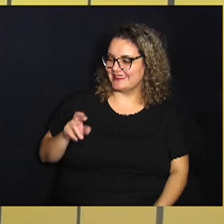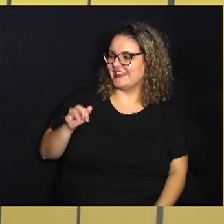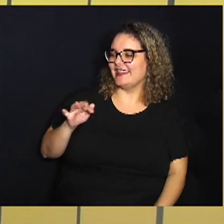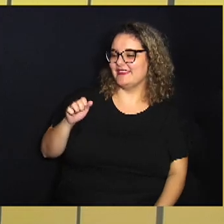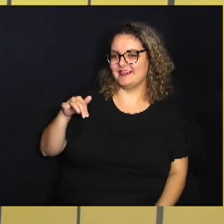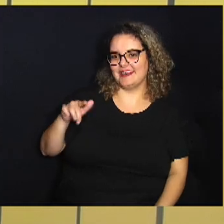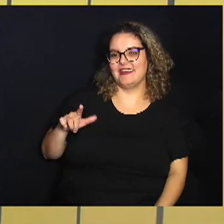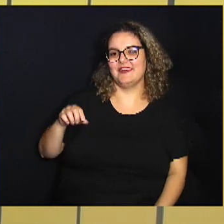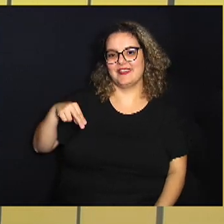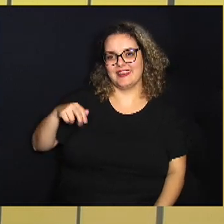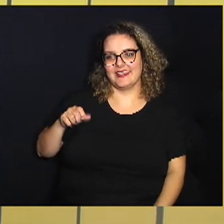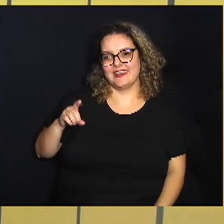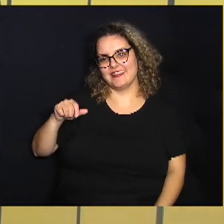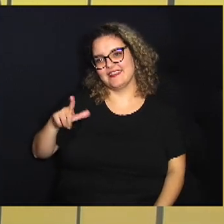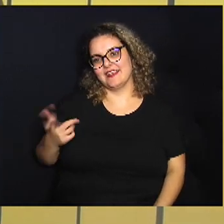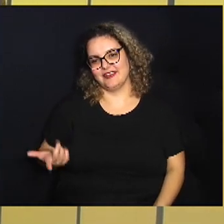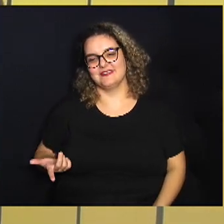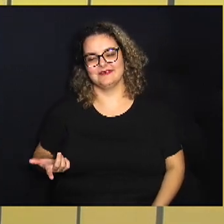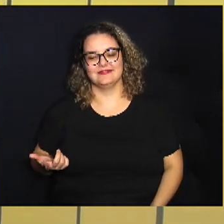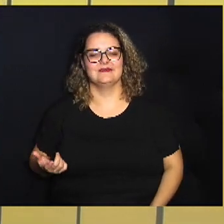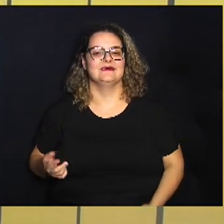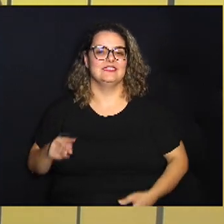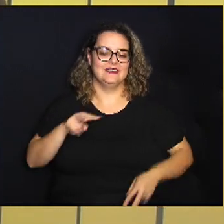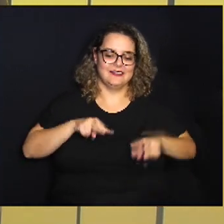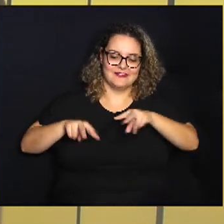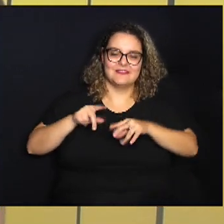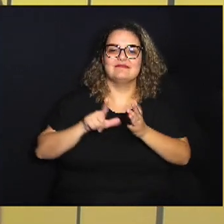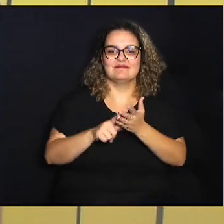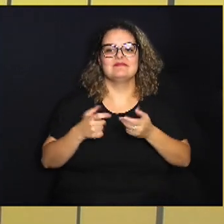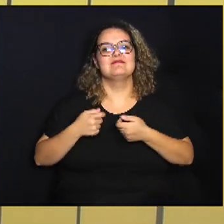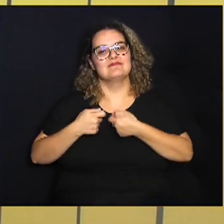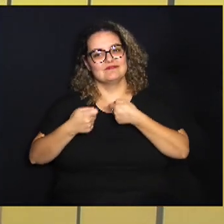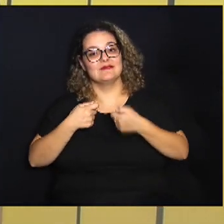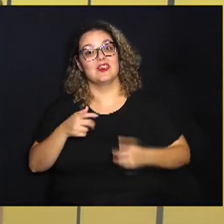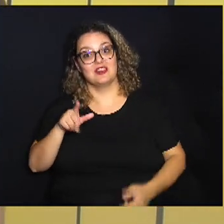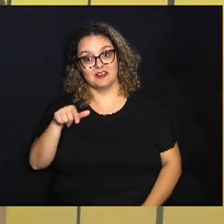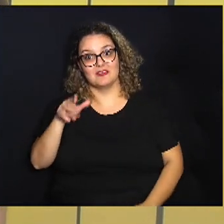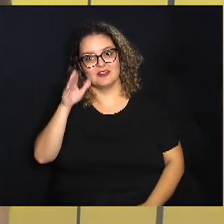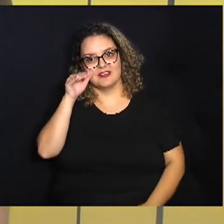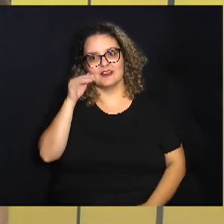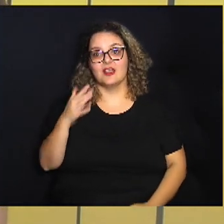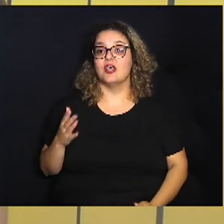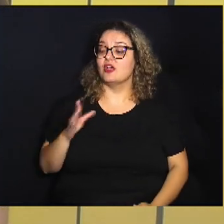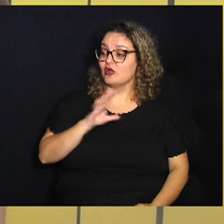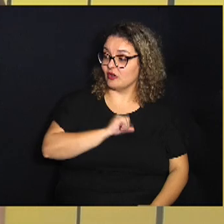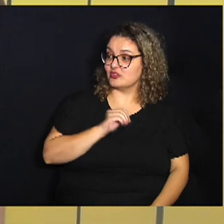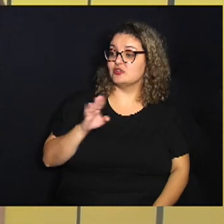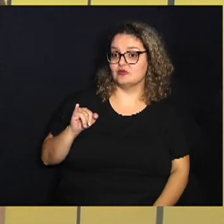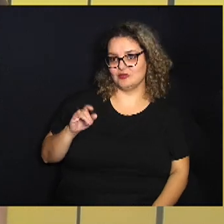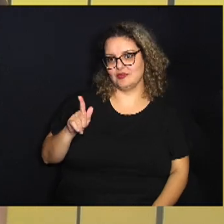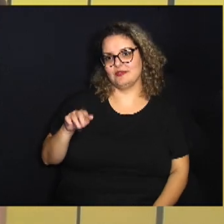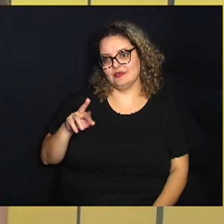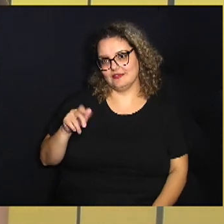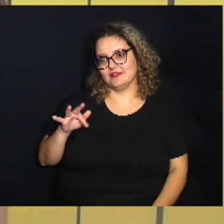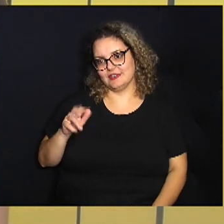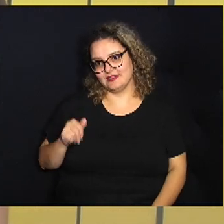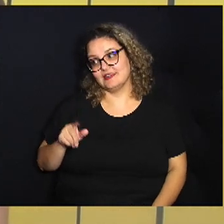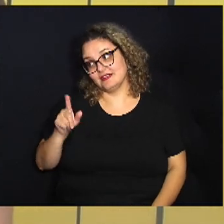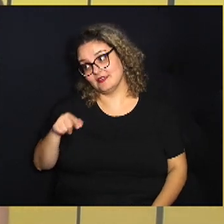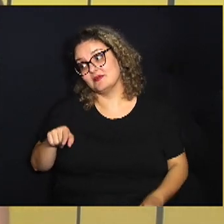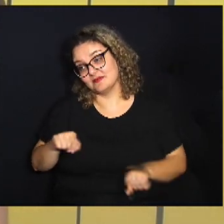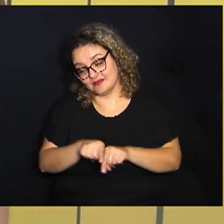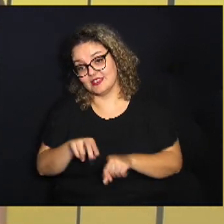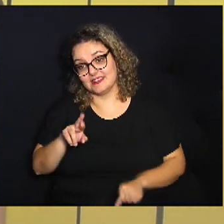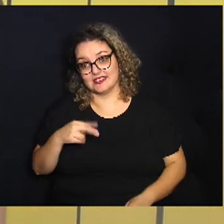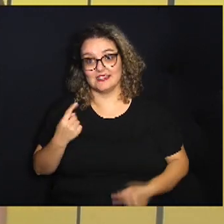contando o outro na visão dele, na visão do jornalista. Então, eu achei muito curioso. Eu gosto de biografia também por conta disso, né?